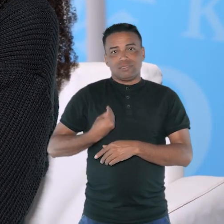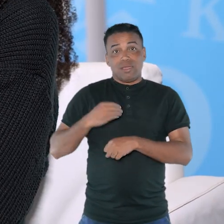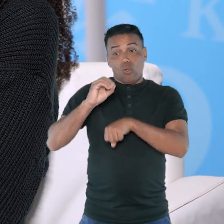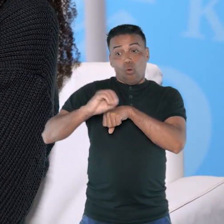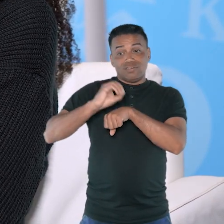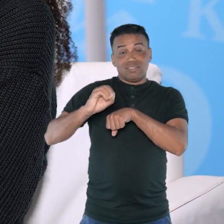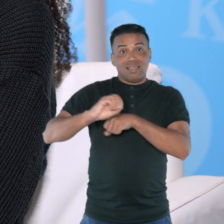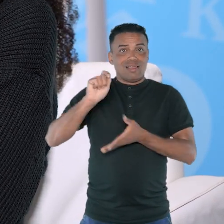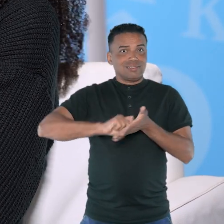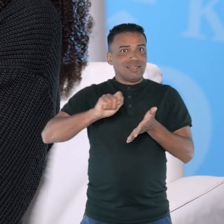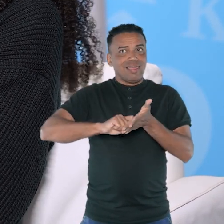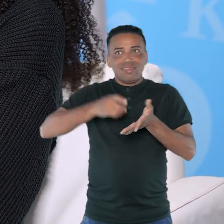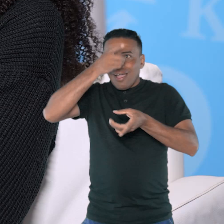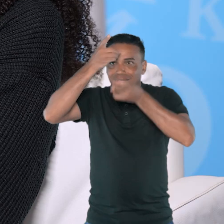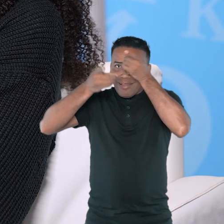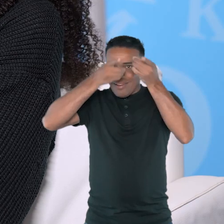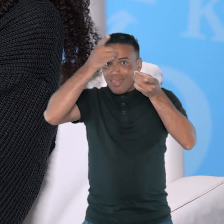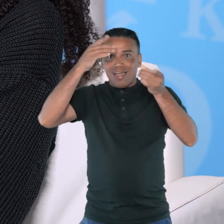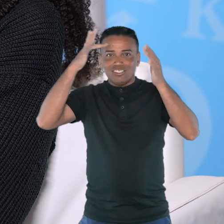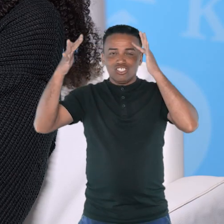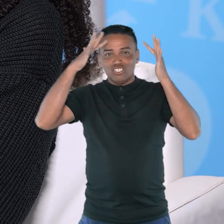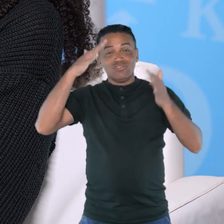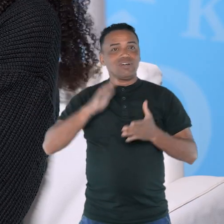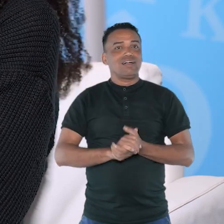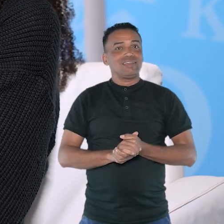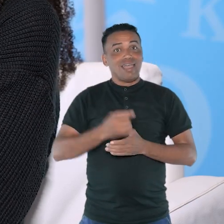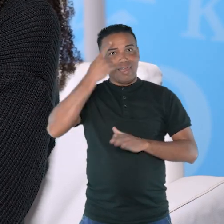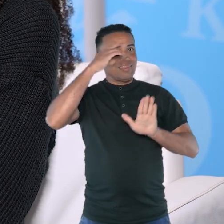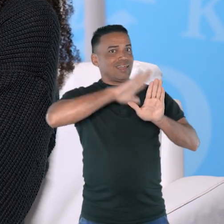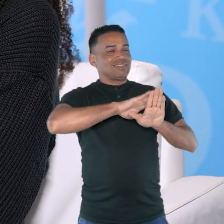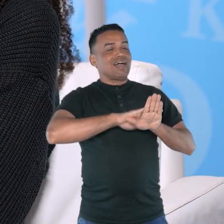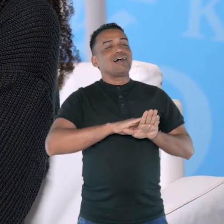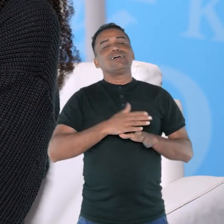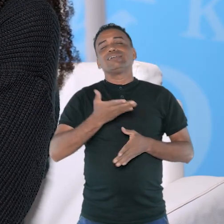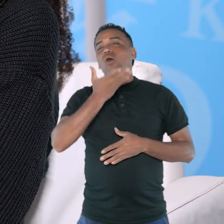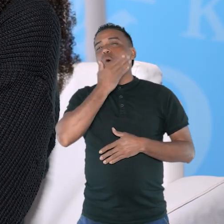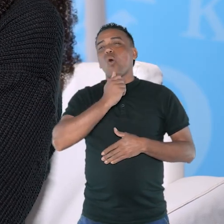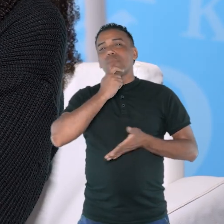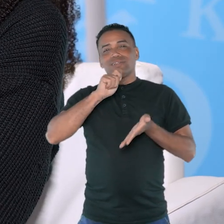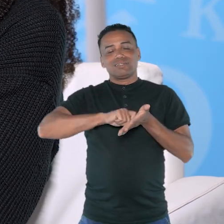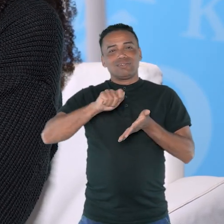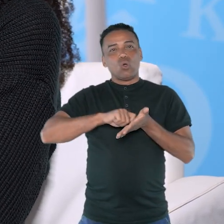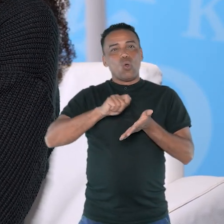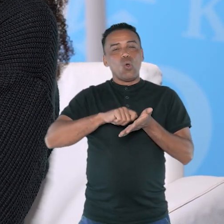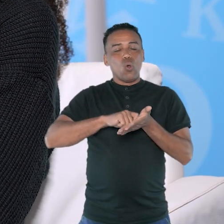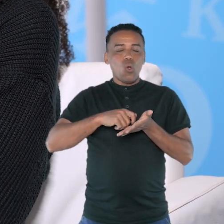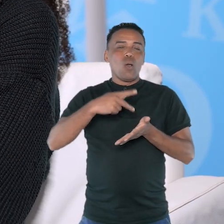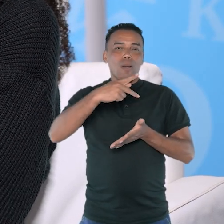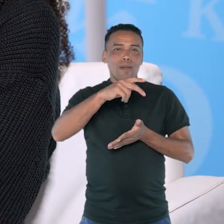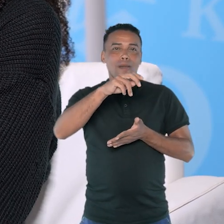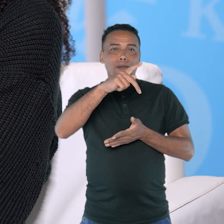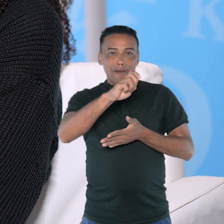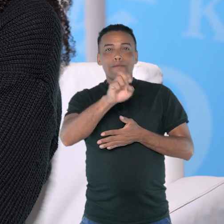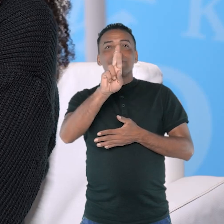de escrita criativa, que é idealizada pelo nosso queridíssimo escritor de Pernambuco, mas radicado em São